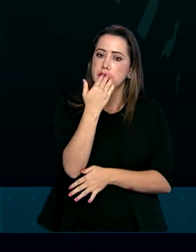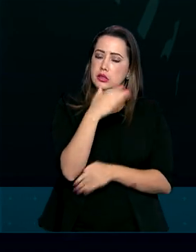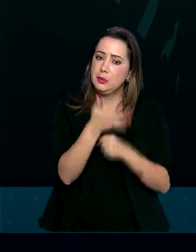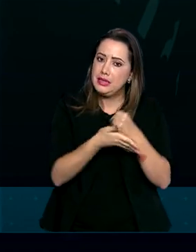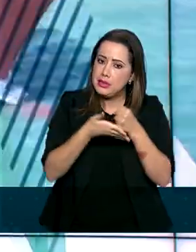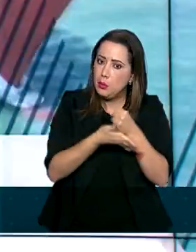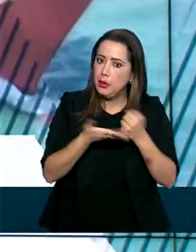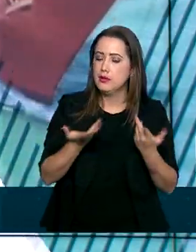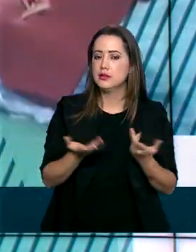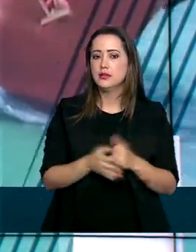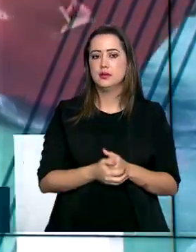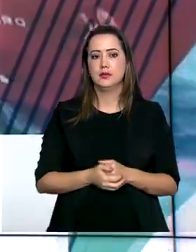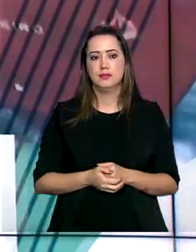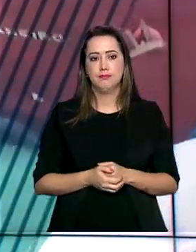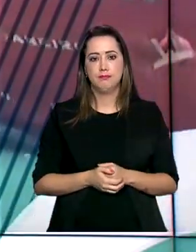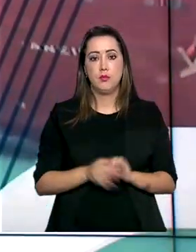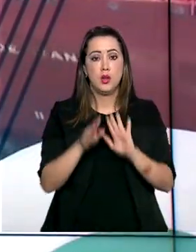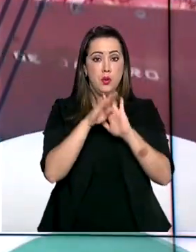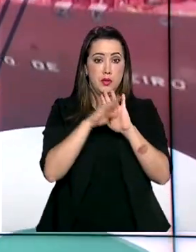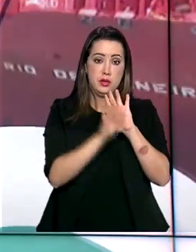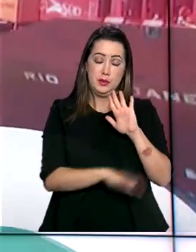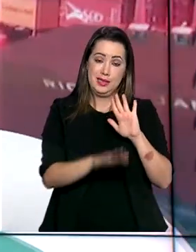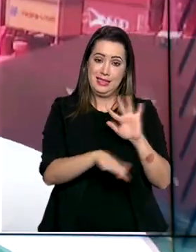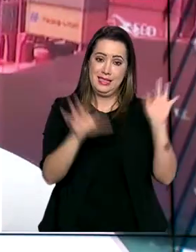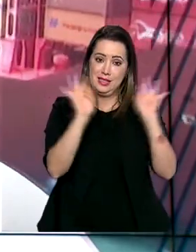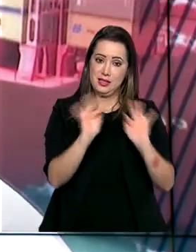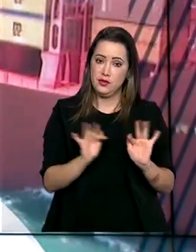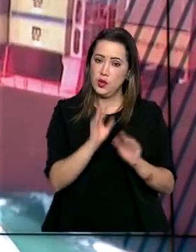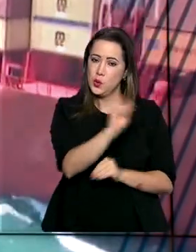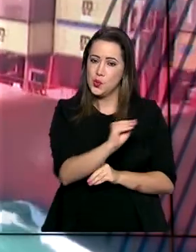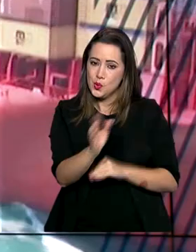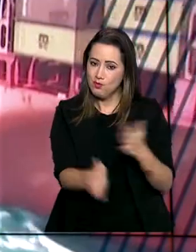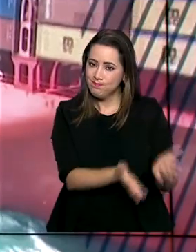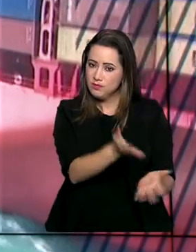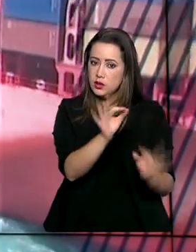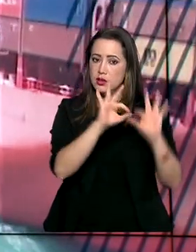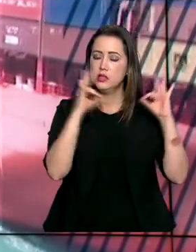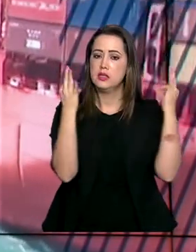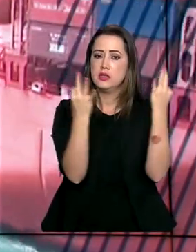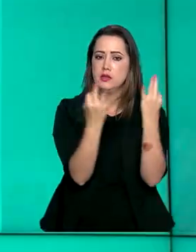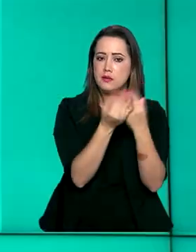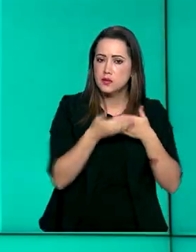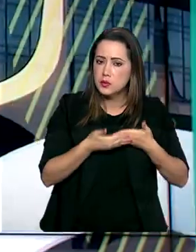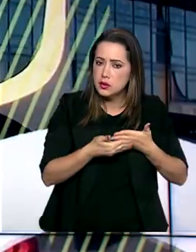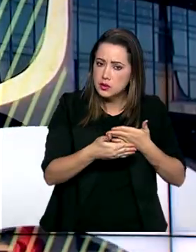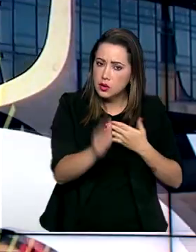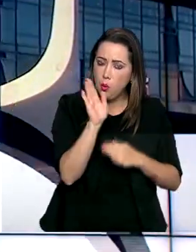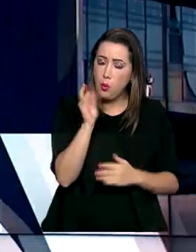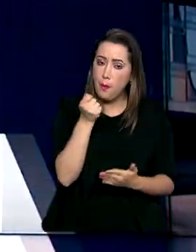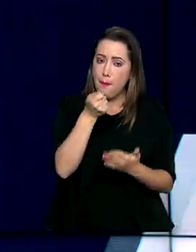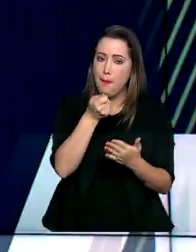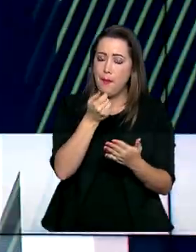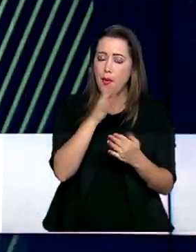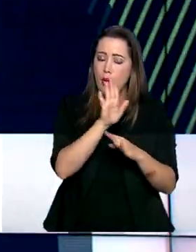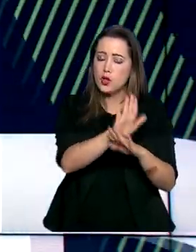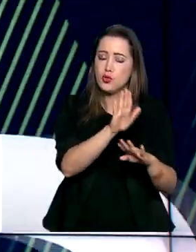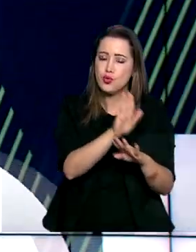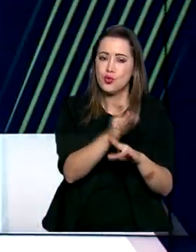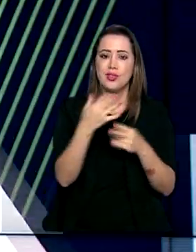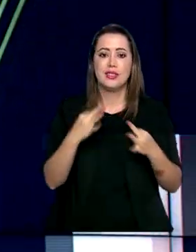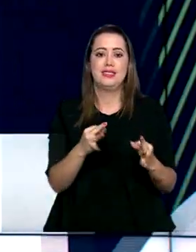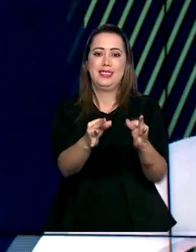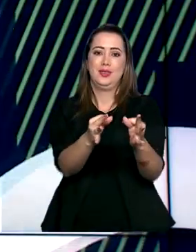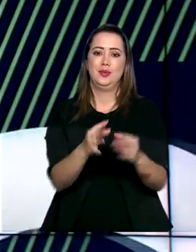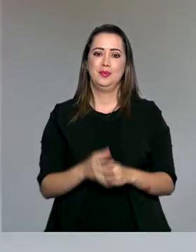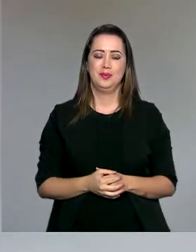básica. O programa Criança Feliz mantém o atendimento às famílias durante a pandemia com o auxílio da tecnologia digital.